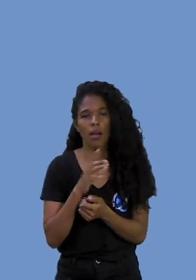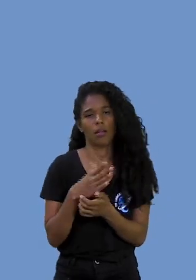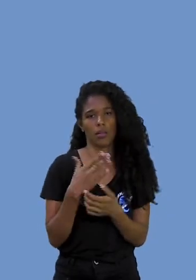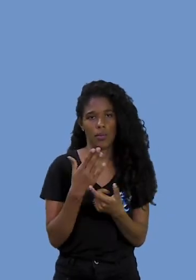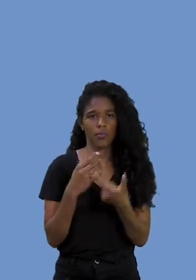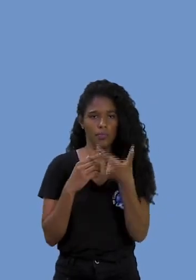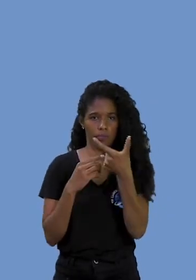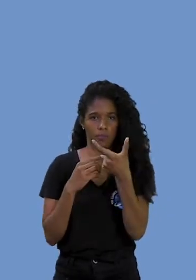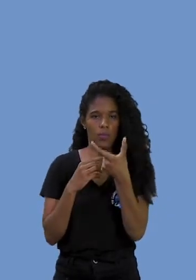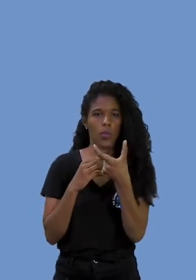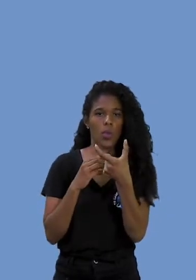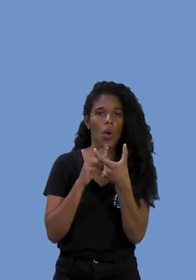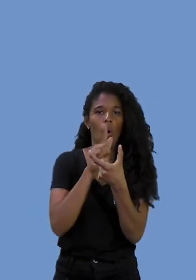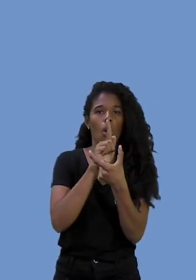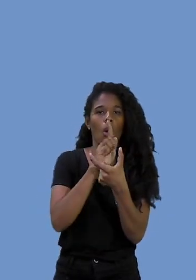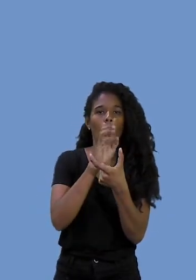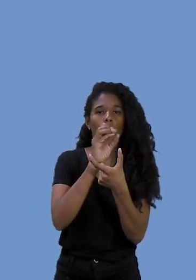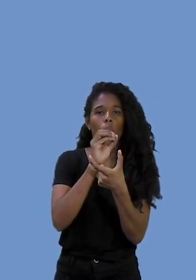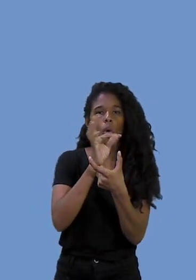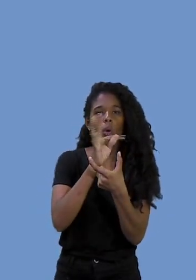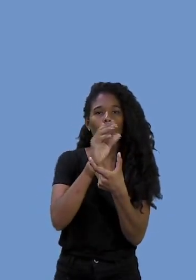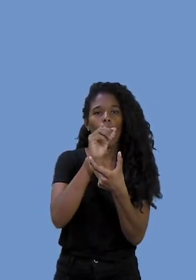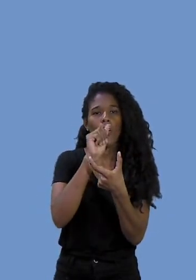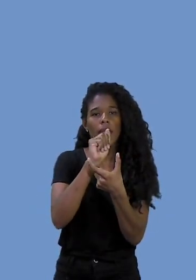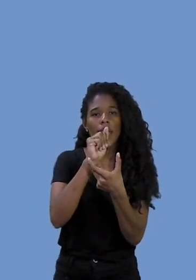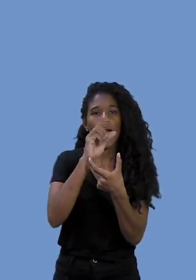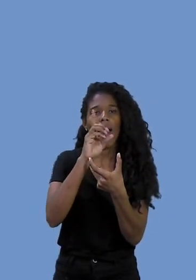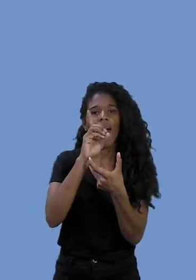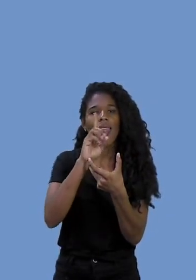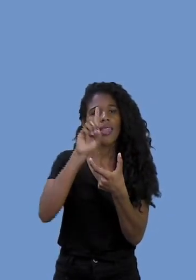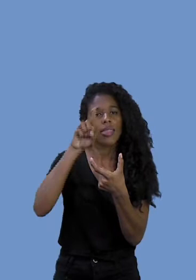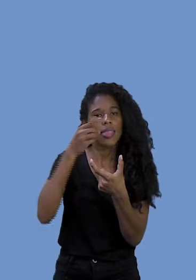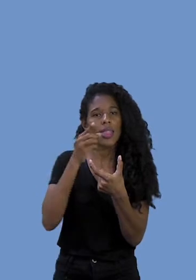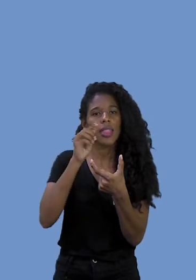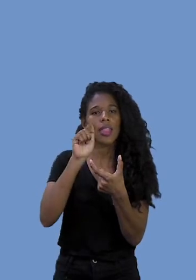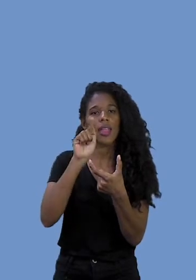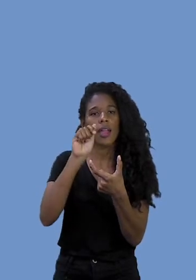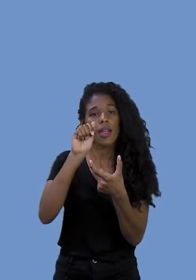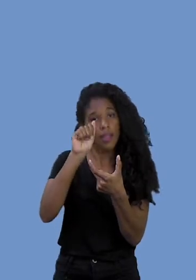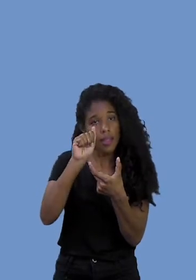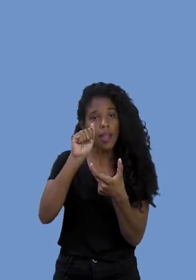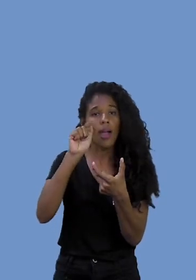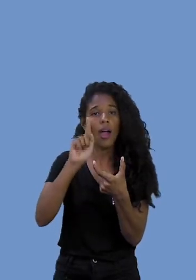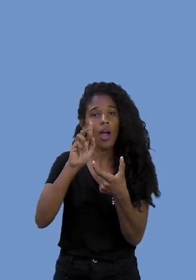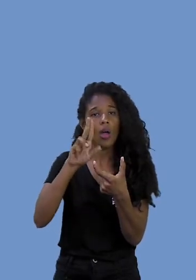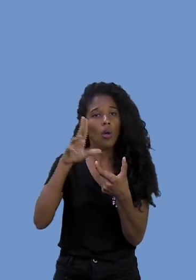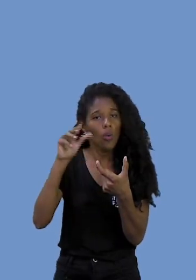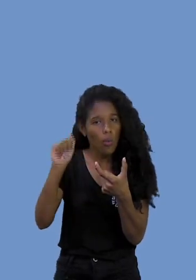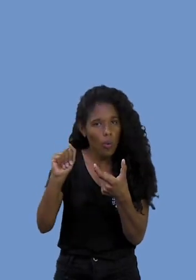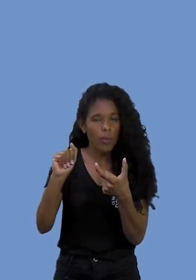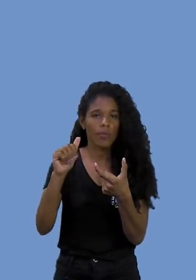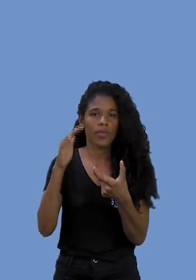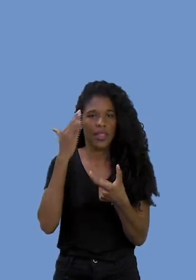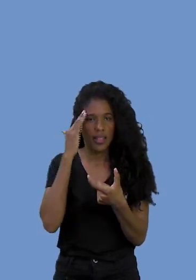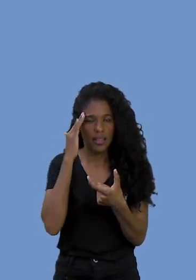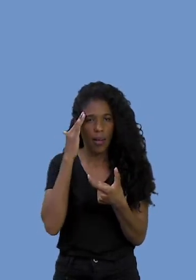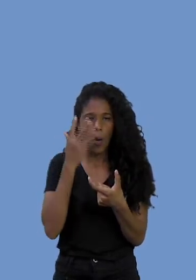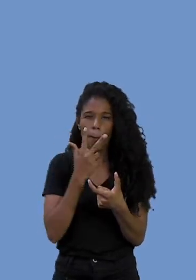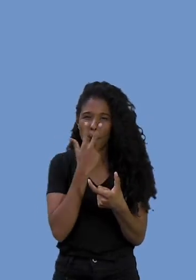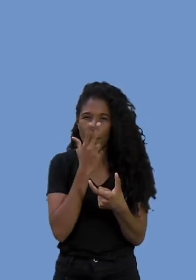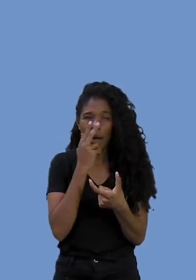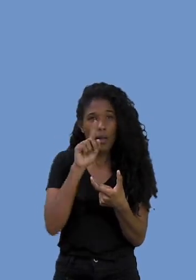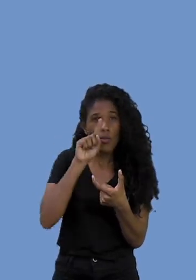de água, eu retiro aquele e coloco como se fosse uma vírgula em cima do D. O nome disso